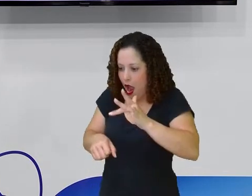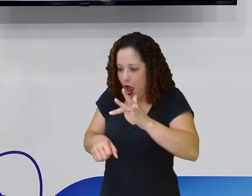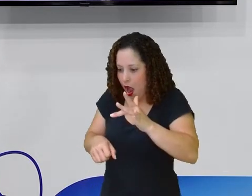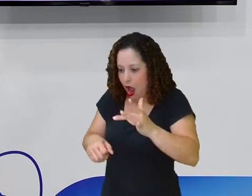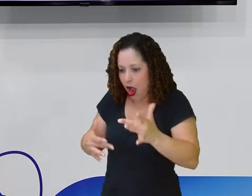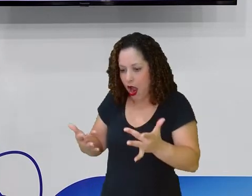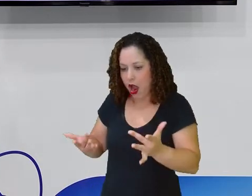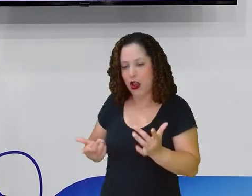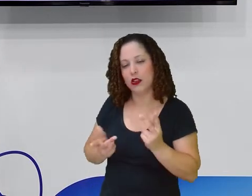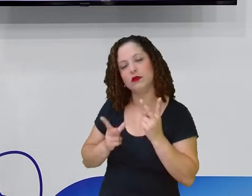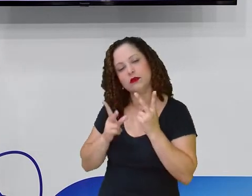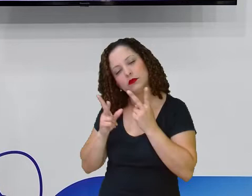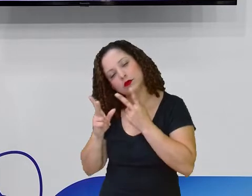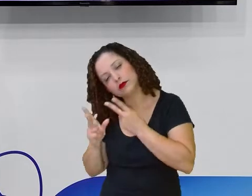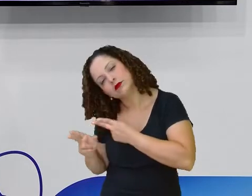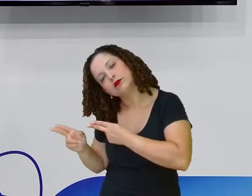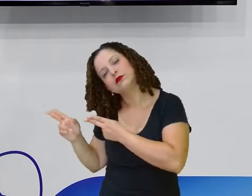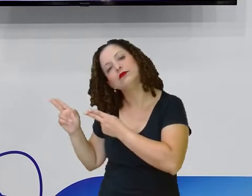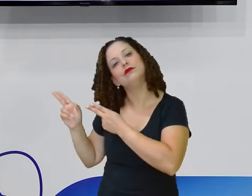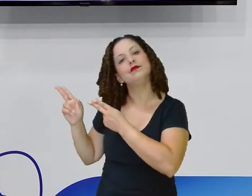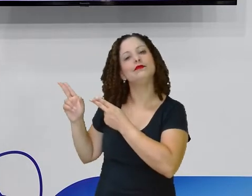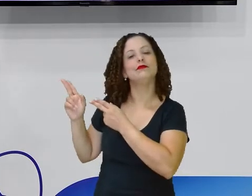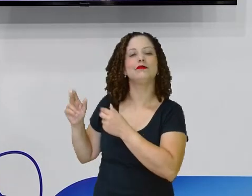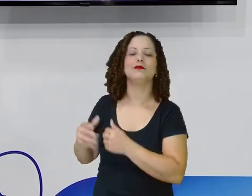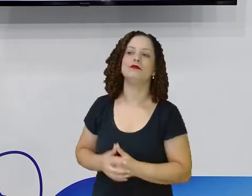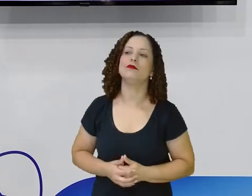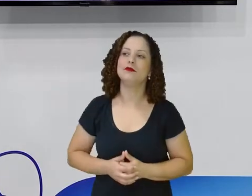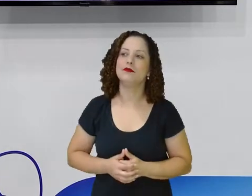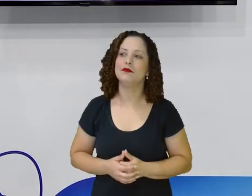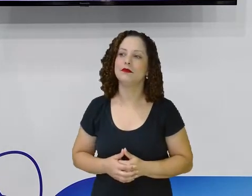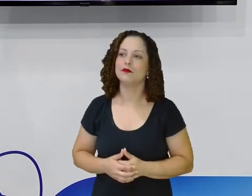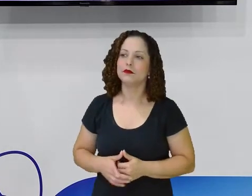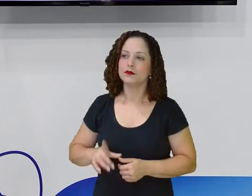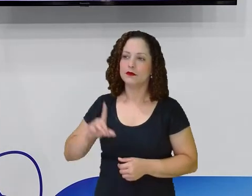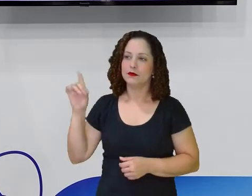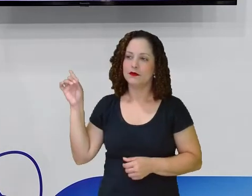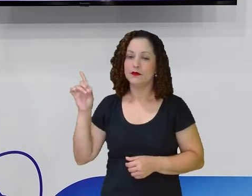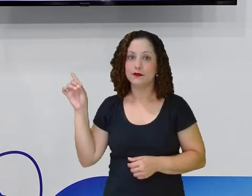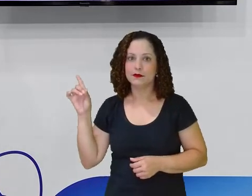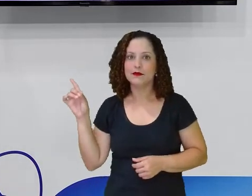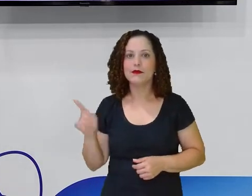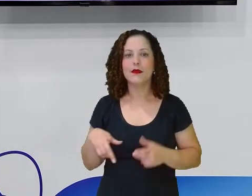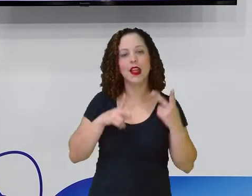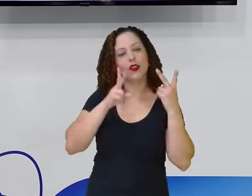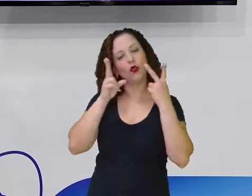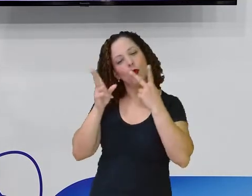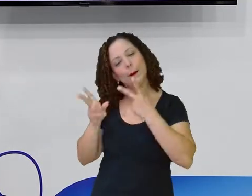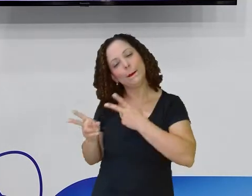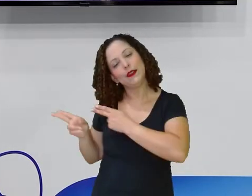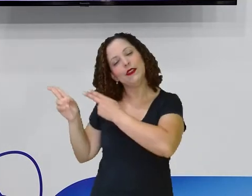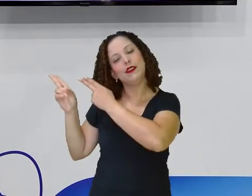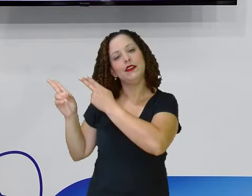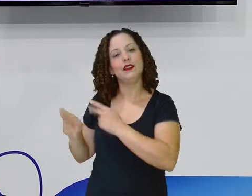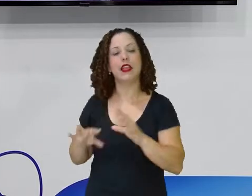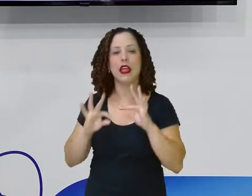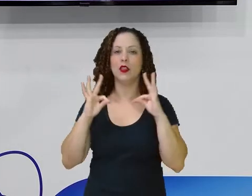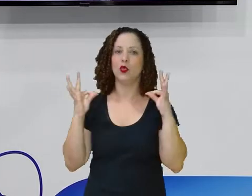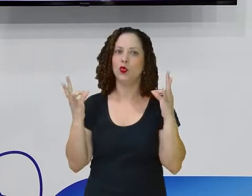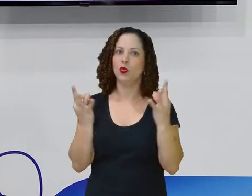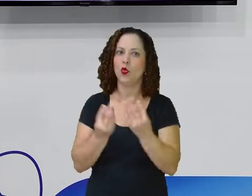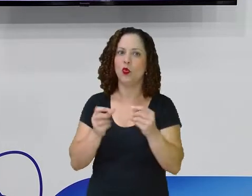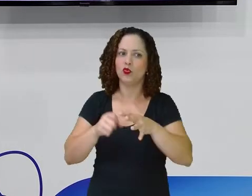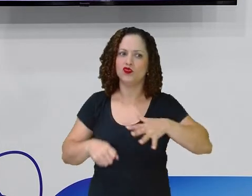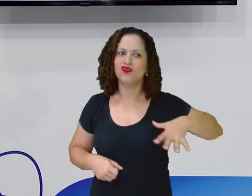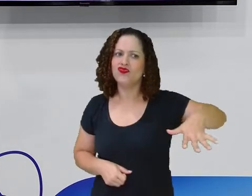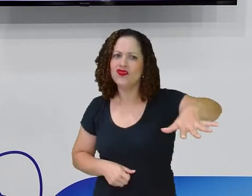dorme. E na história da Bela Adormecida, além dela dormir ali por conta do feitiço, todo o seu reino dorme